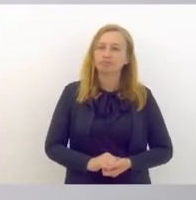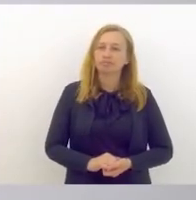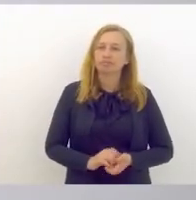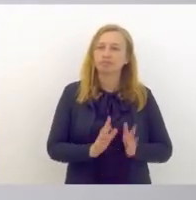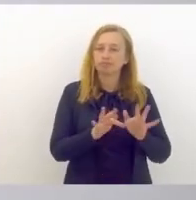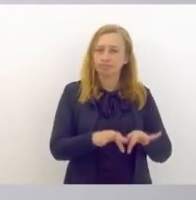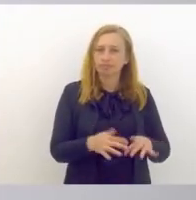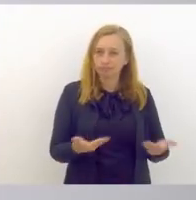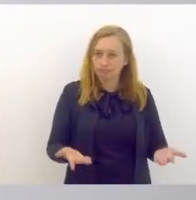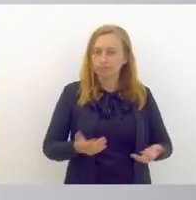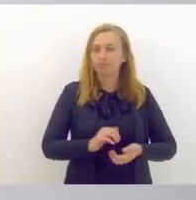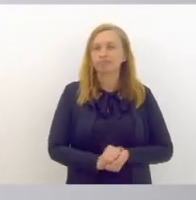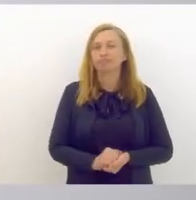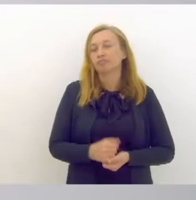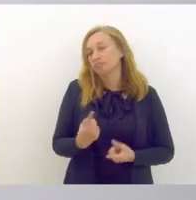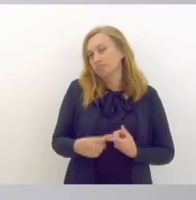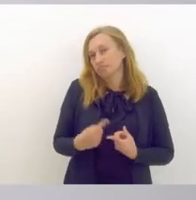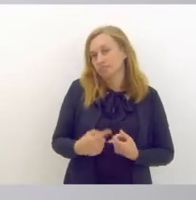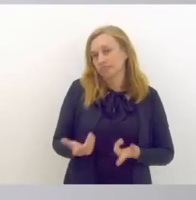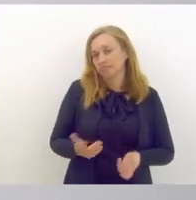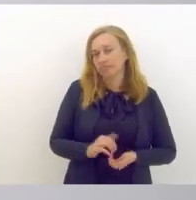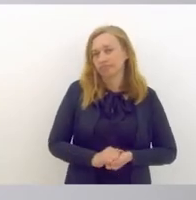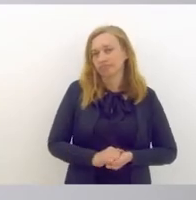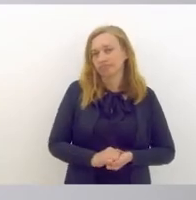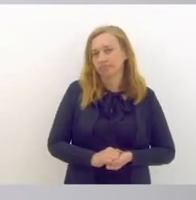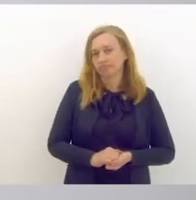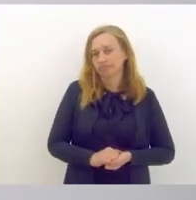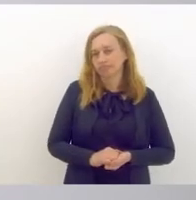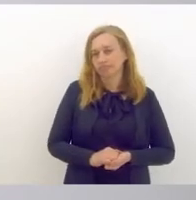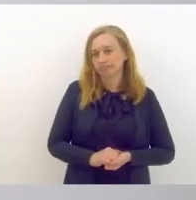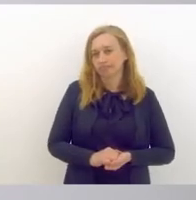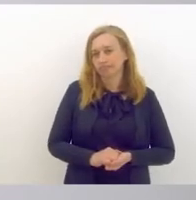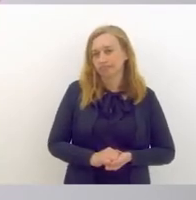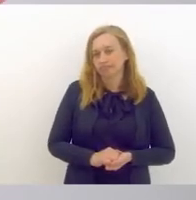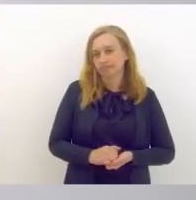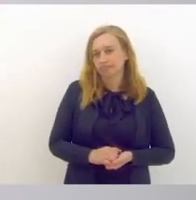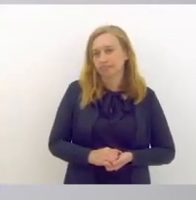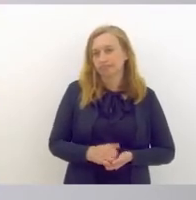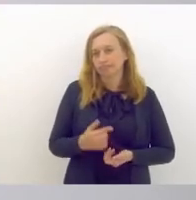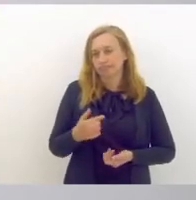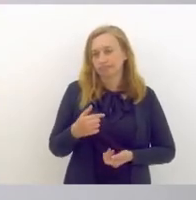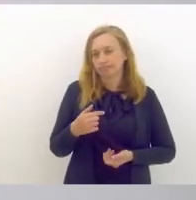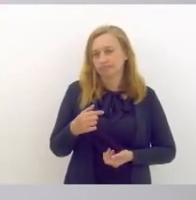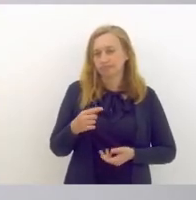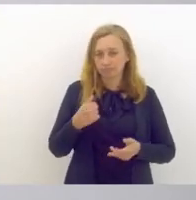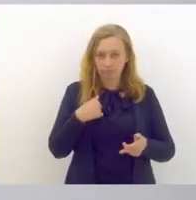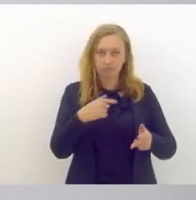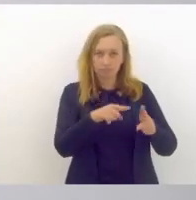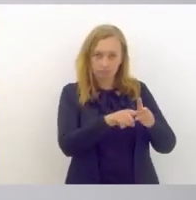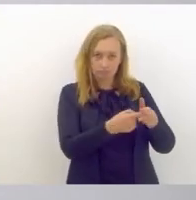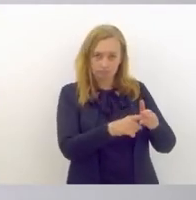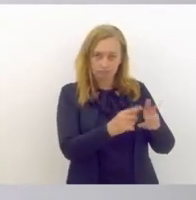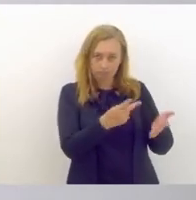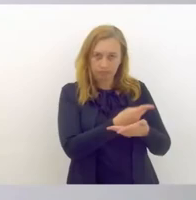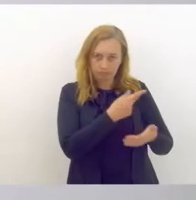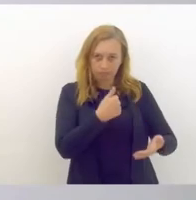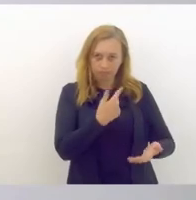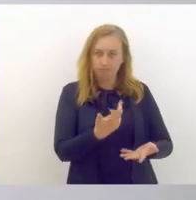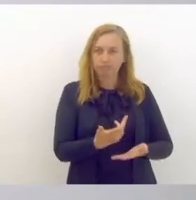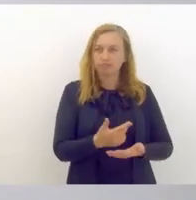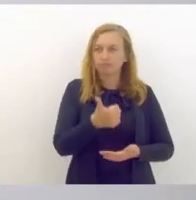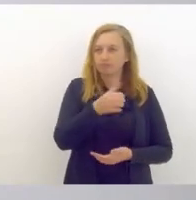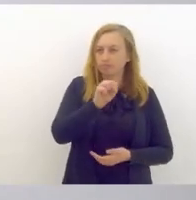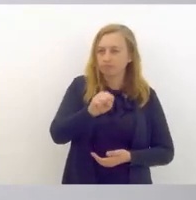redefinição. Porque é o seguinte, a gente participou, eu diria, me corrija se eu estiver errado, que